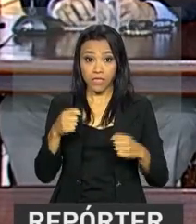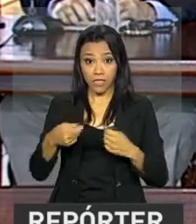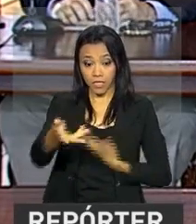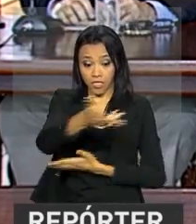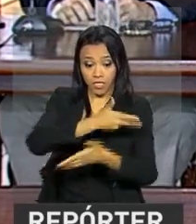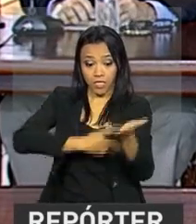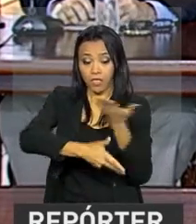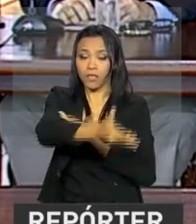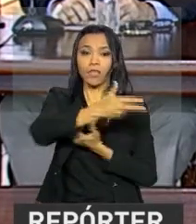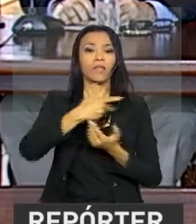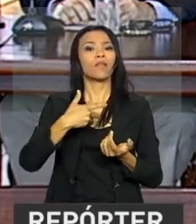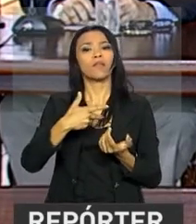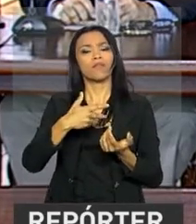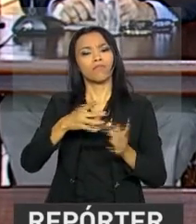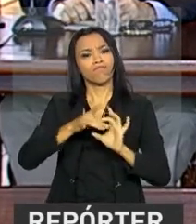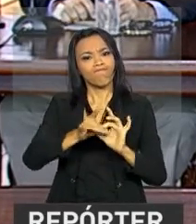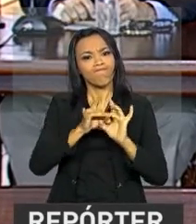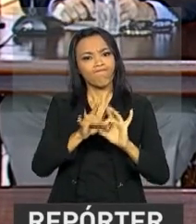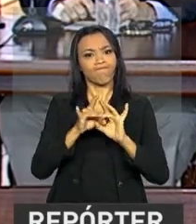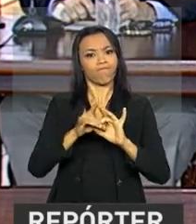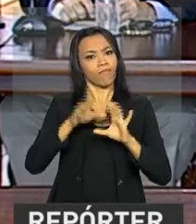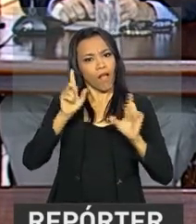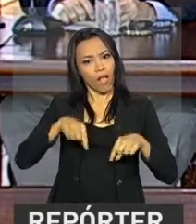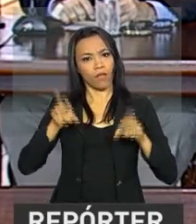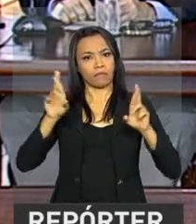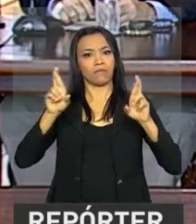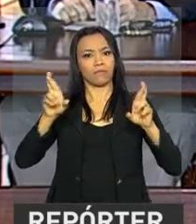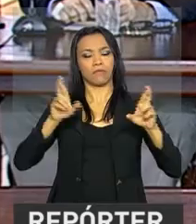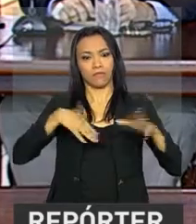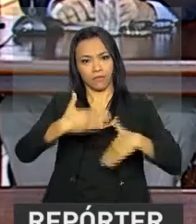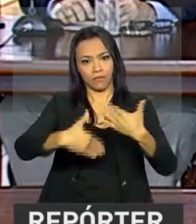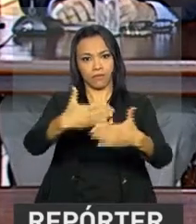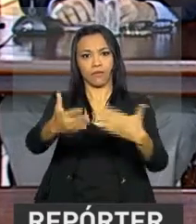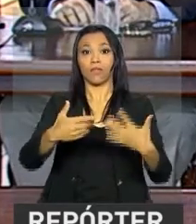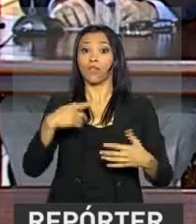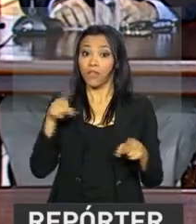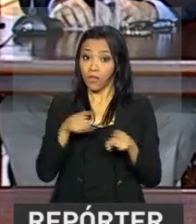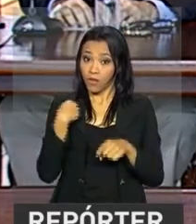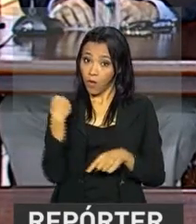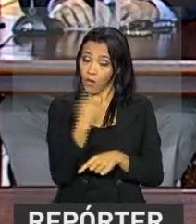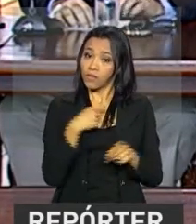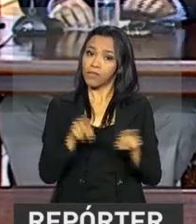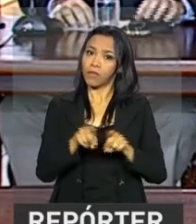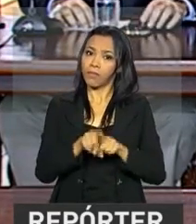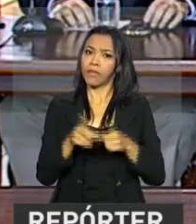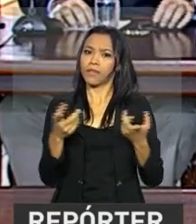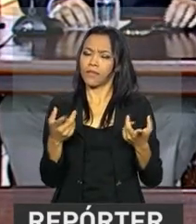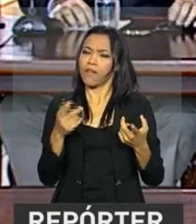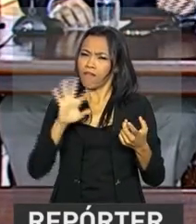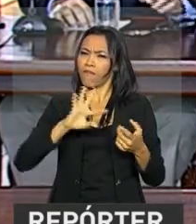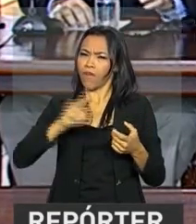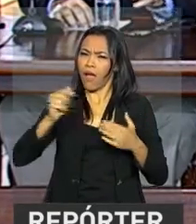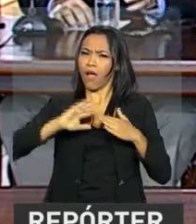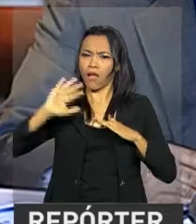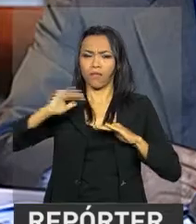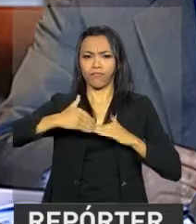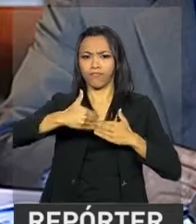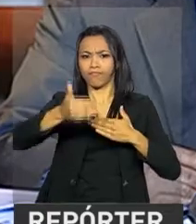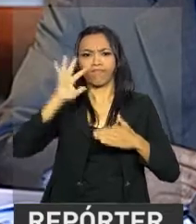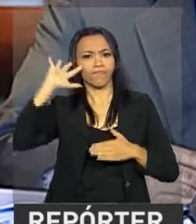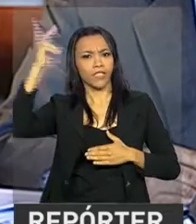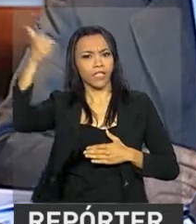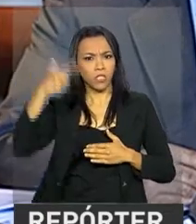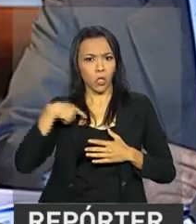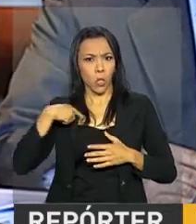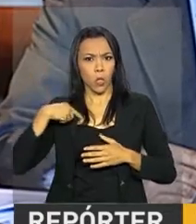e de desenvolvimento essa a nossa perspectiva temos a perspectiva também de que a questão do santana vai ser resolvida só com repressão